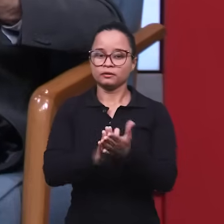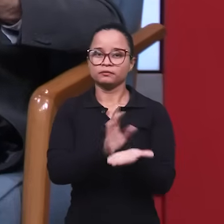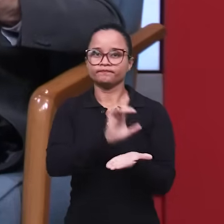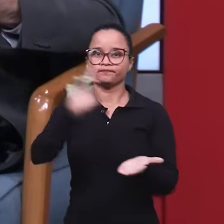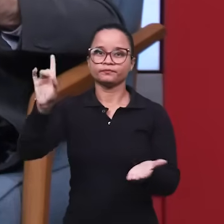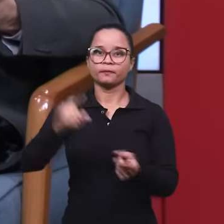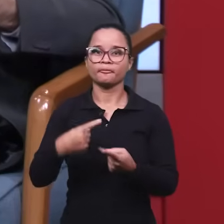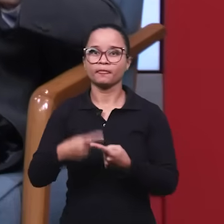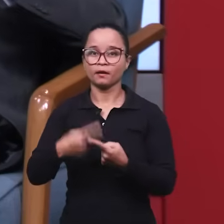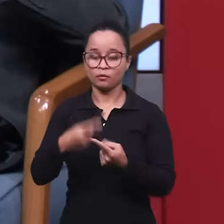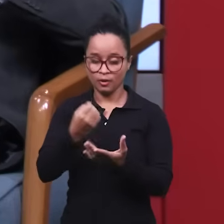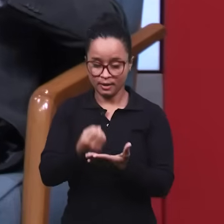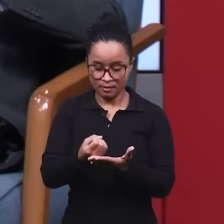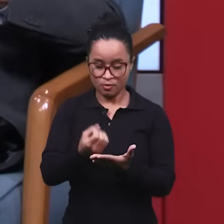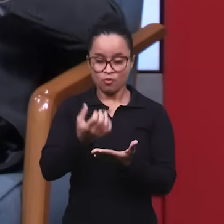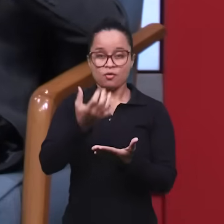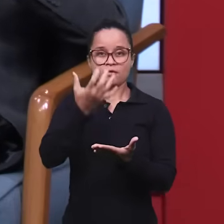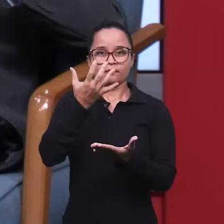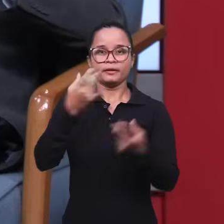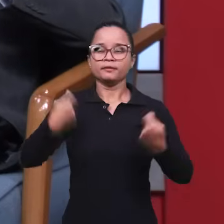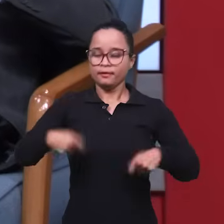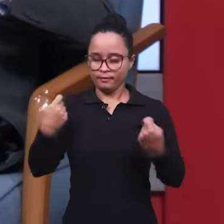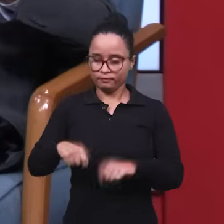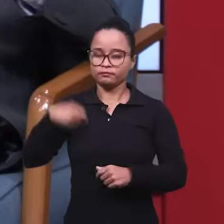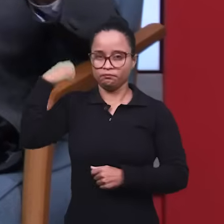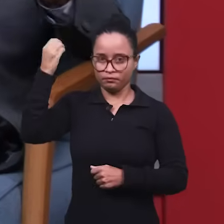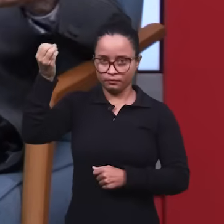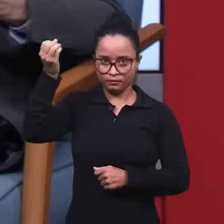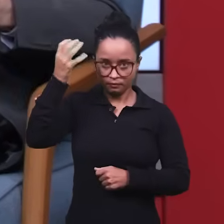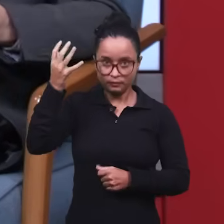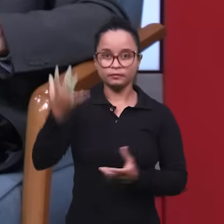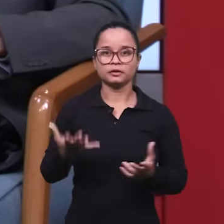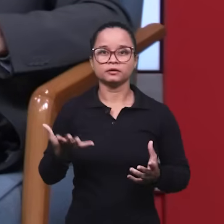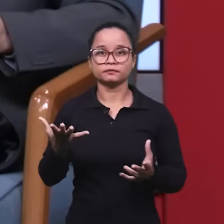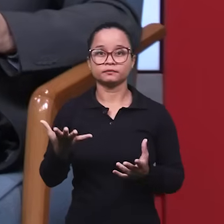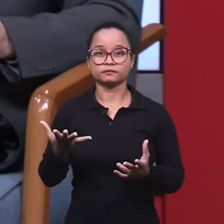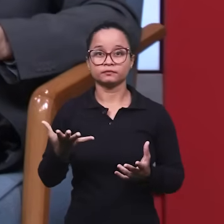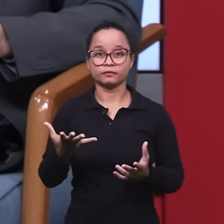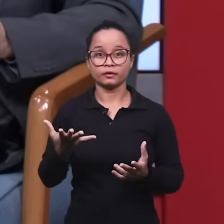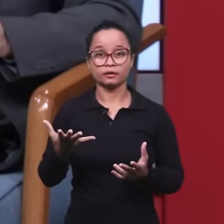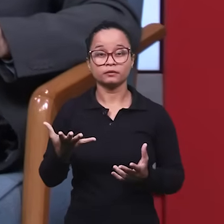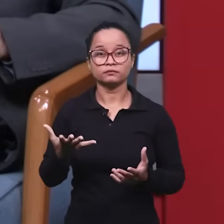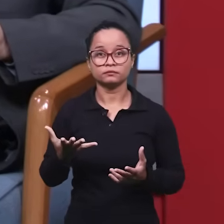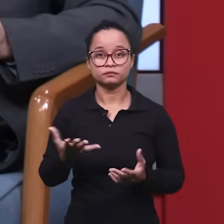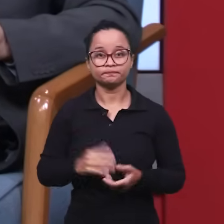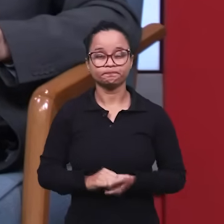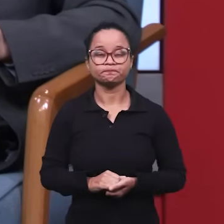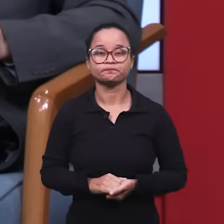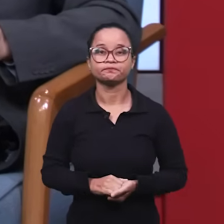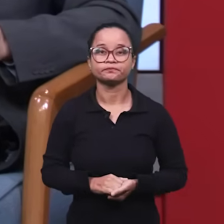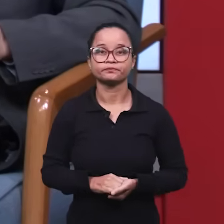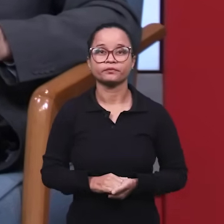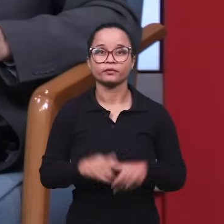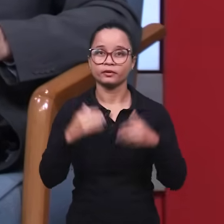porque ele inspirou e ele tem que fazer, ele tem que revelar aquilo que está na sua